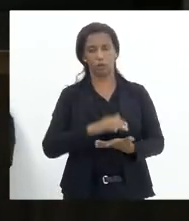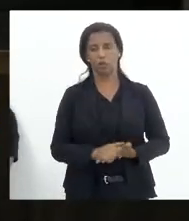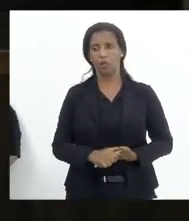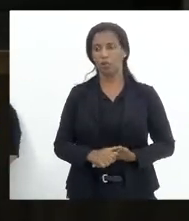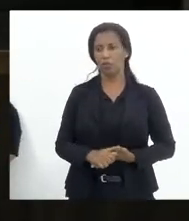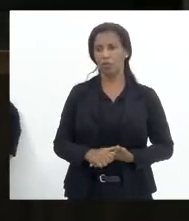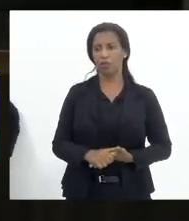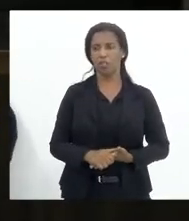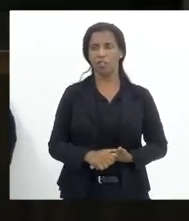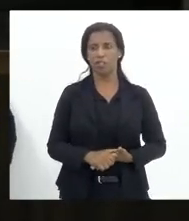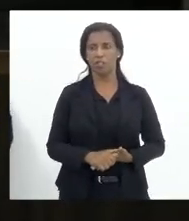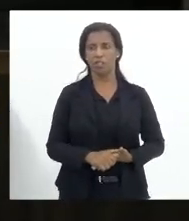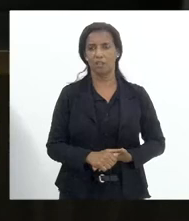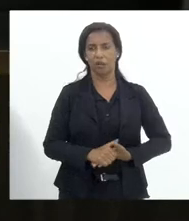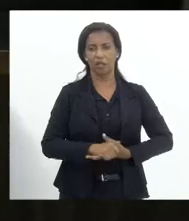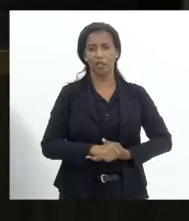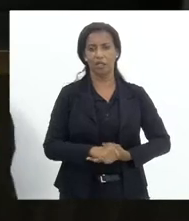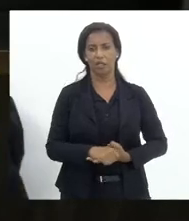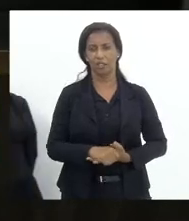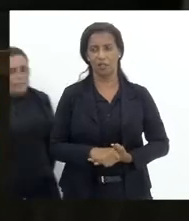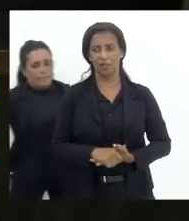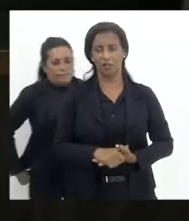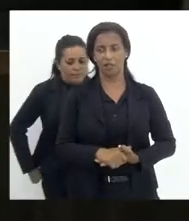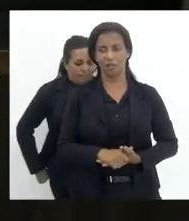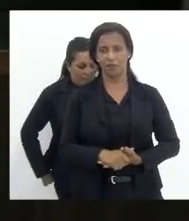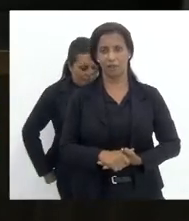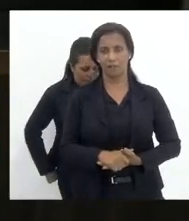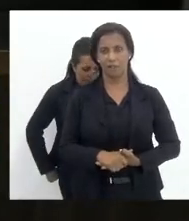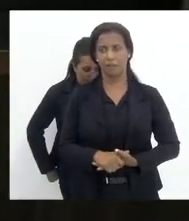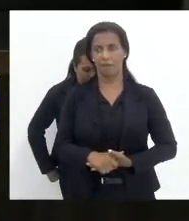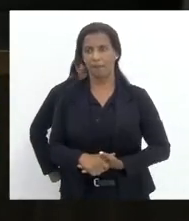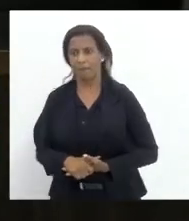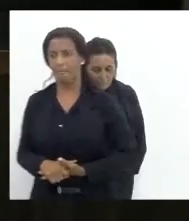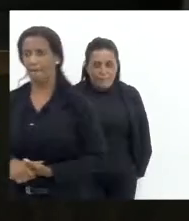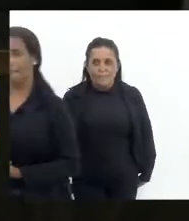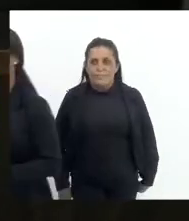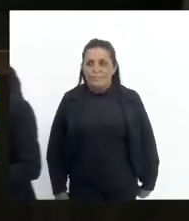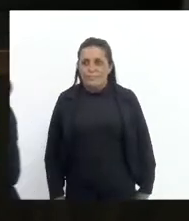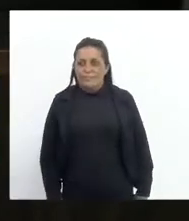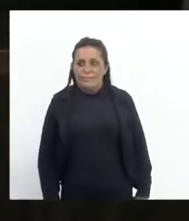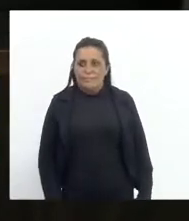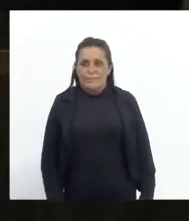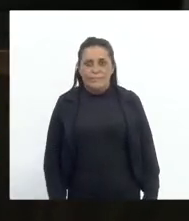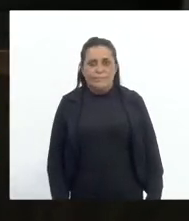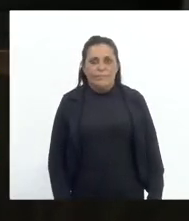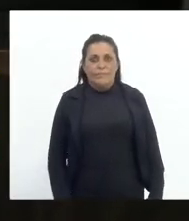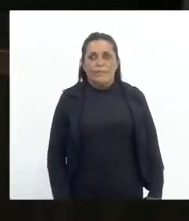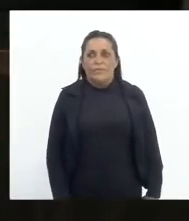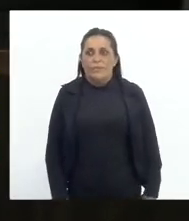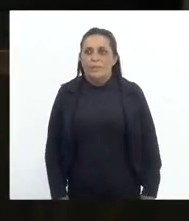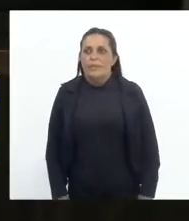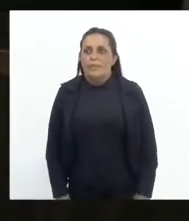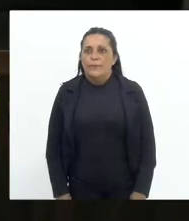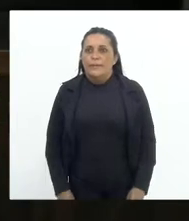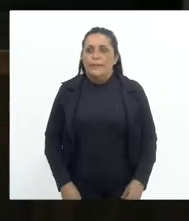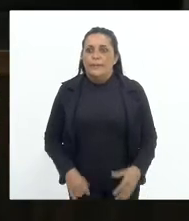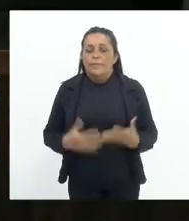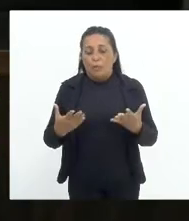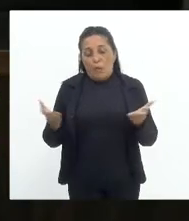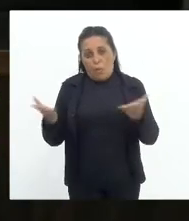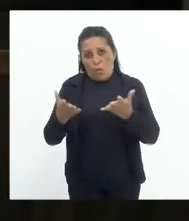e que a gente tá voltando aos poucos agora veio posso entrar nova Cepa então